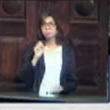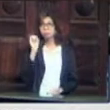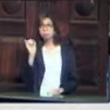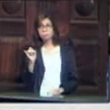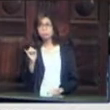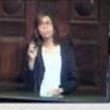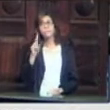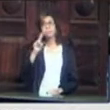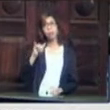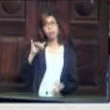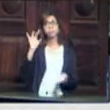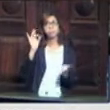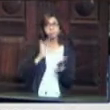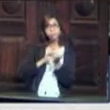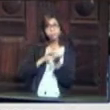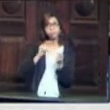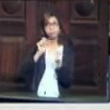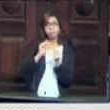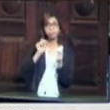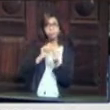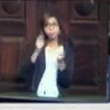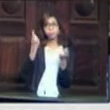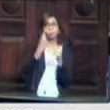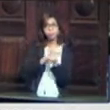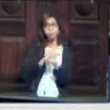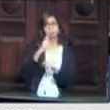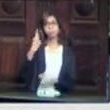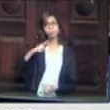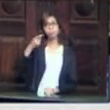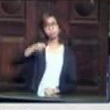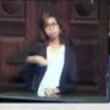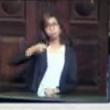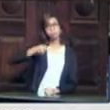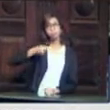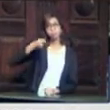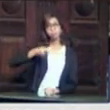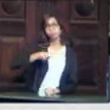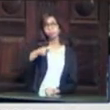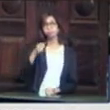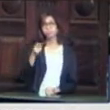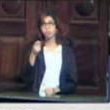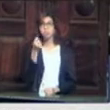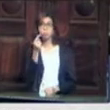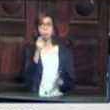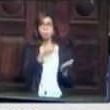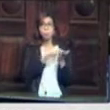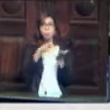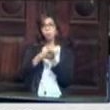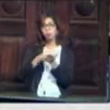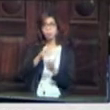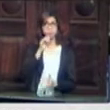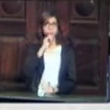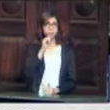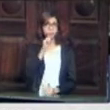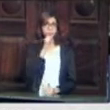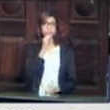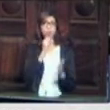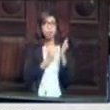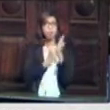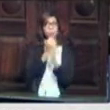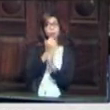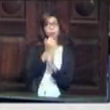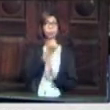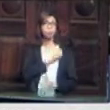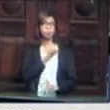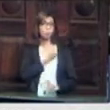foram cumpridas as contrapartidas exigidas na isenção fiscal, como, por exemplo, o aumento do número